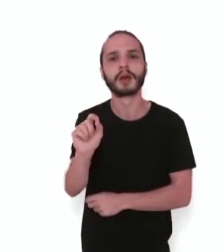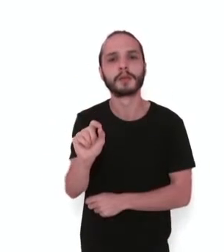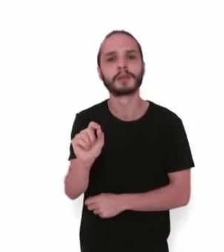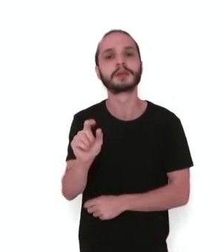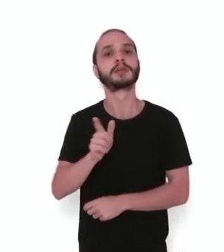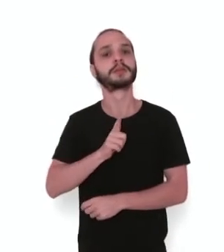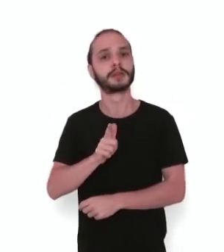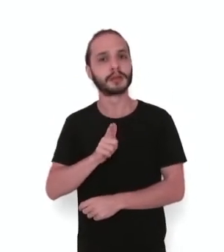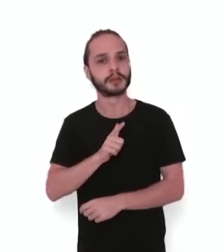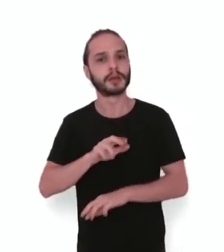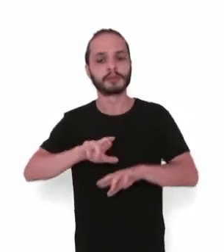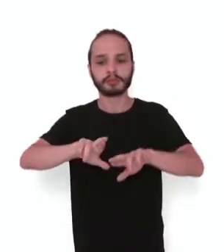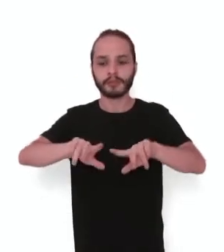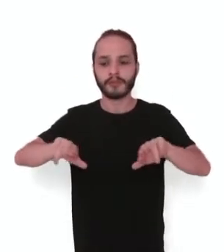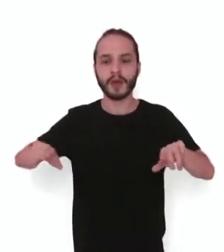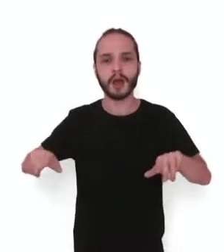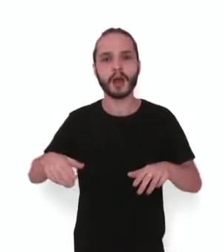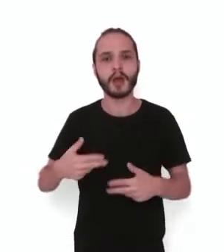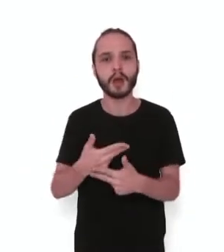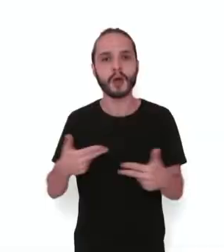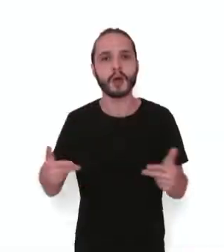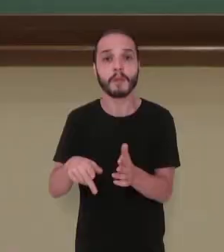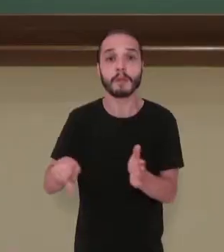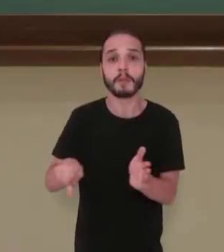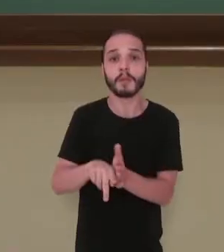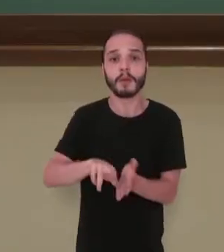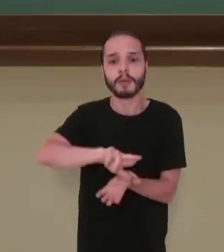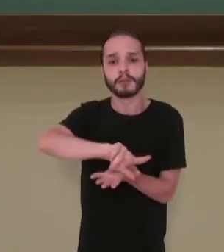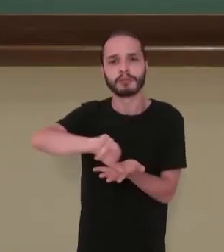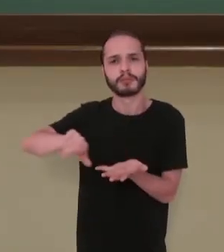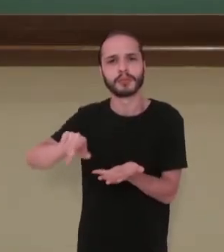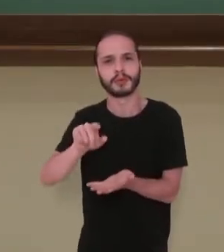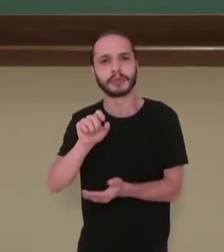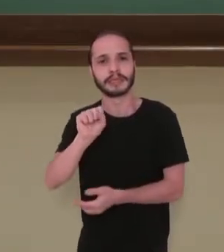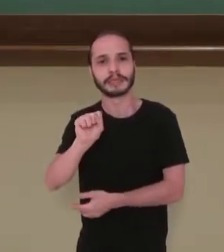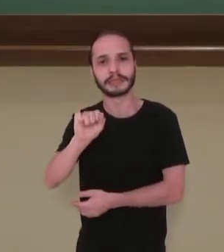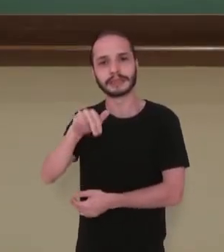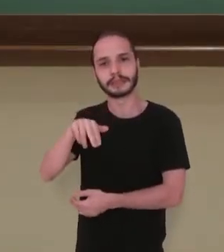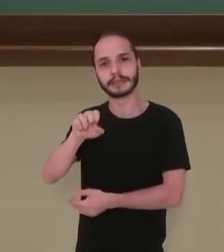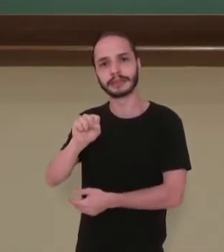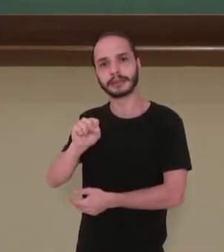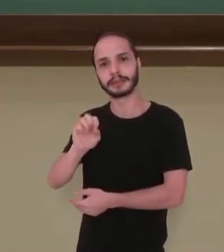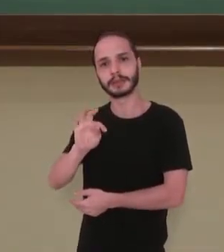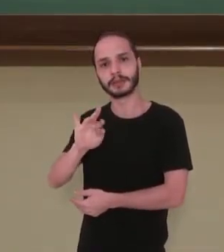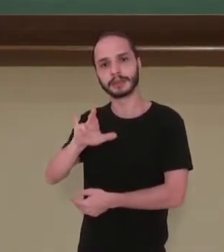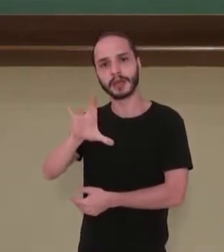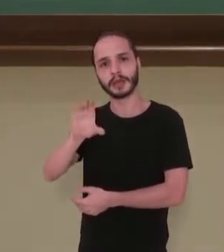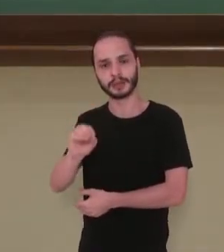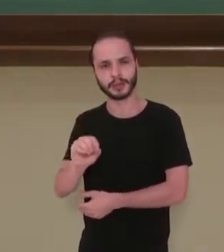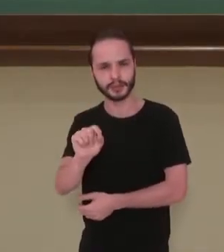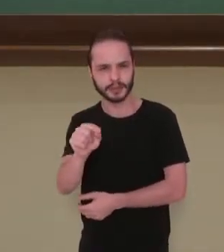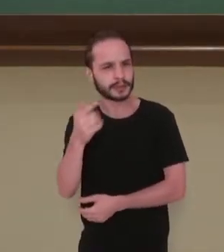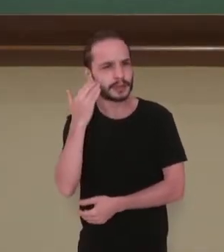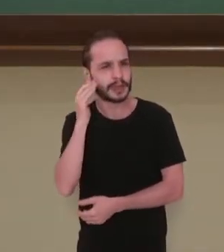Aspectos sinestésicos. O que você entende por um aspecto sinestésico?